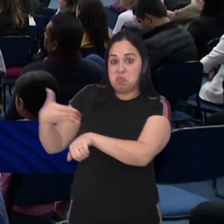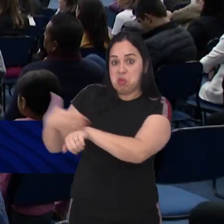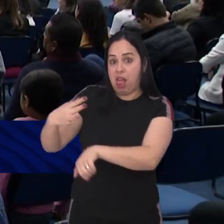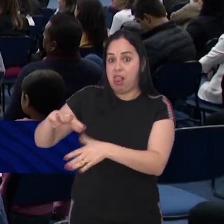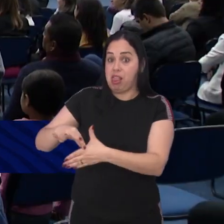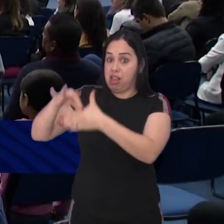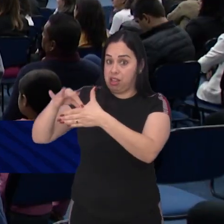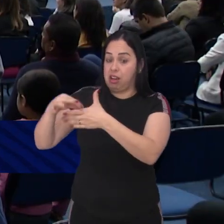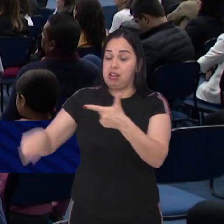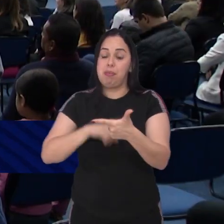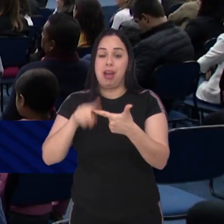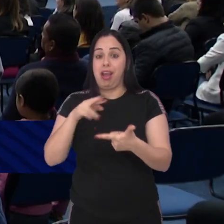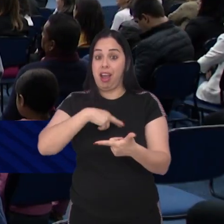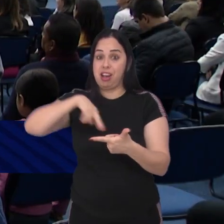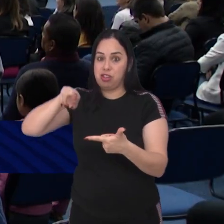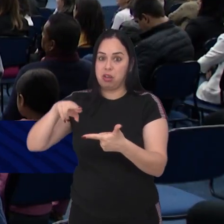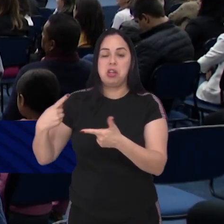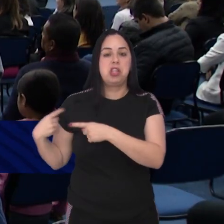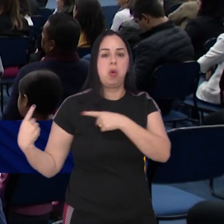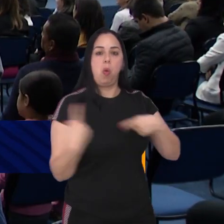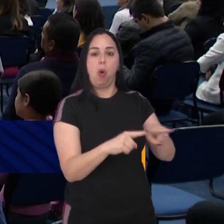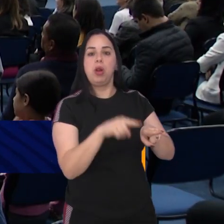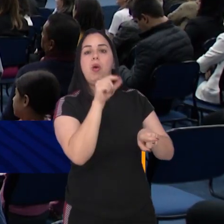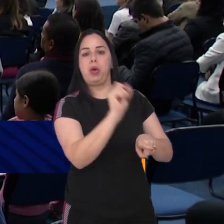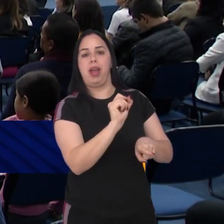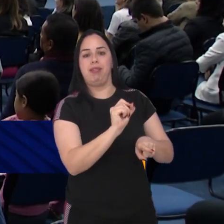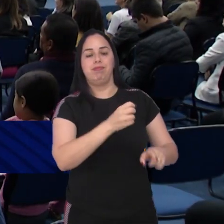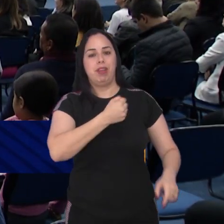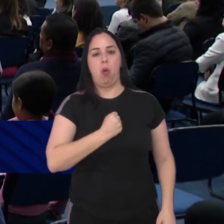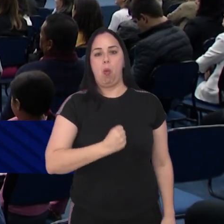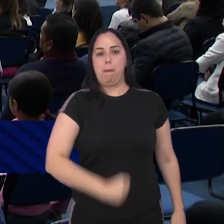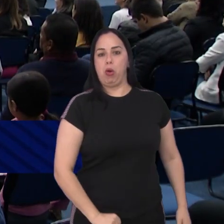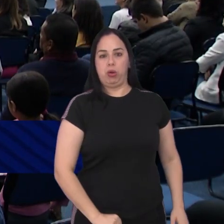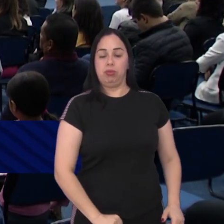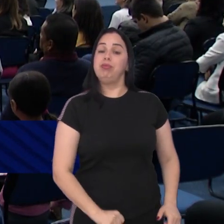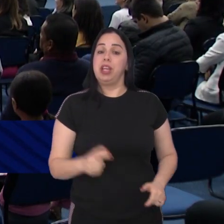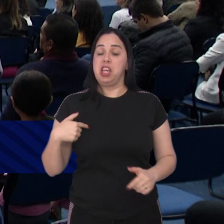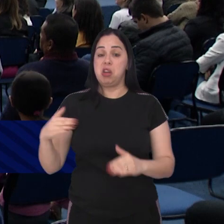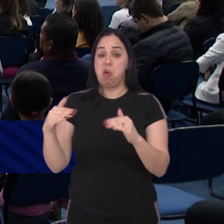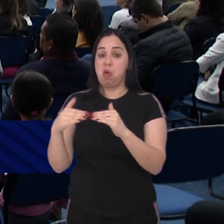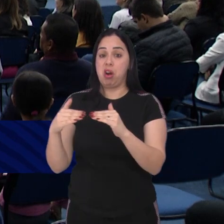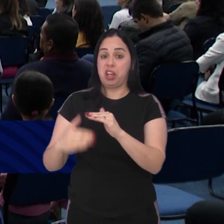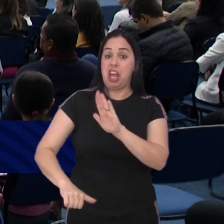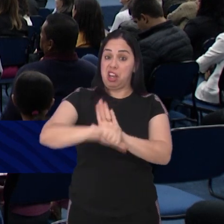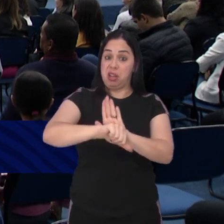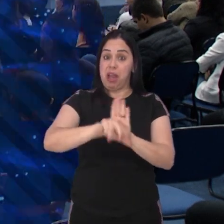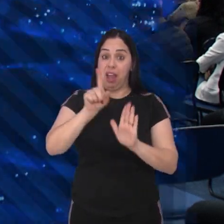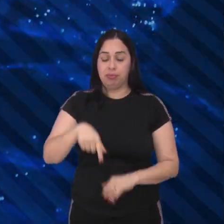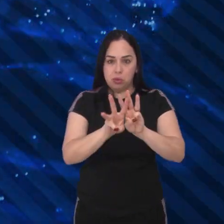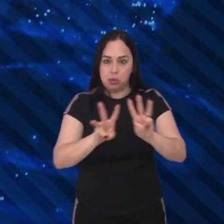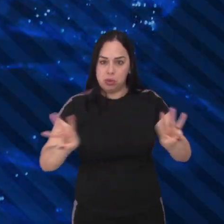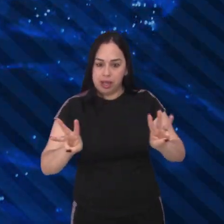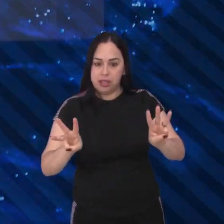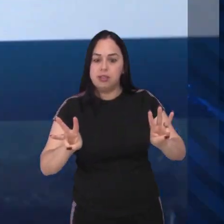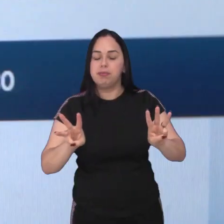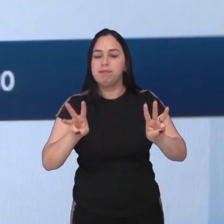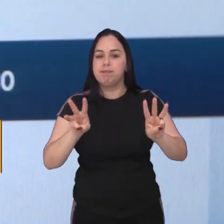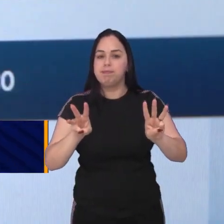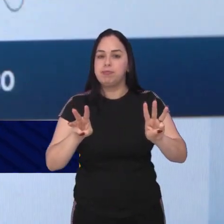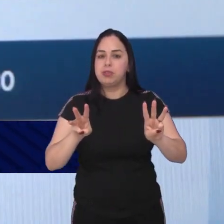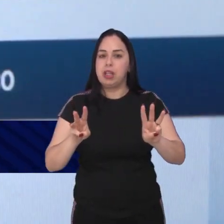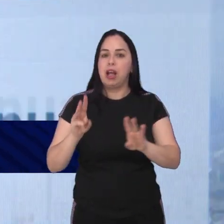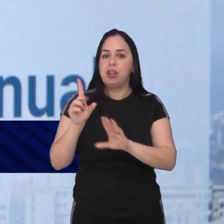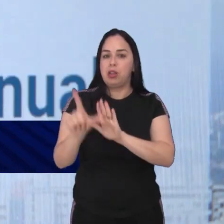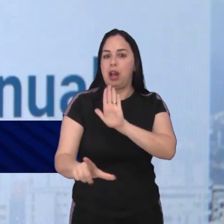Evento reuniu lideranças e autoridades religiosas que se posicionaram contrários à descriminalização do aborto. Câmara lança